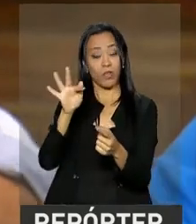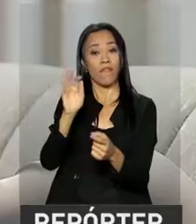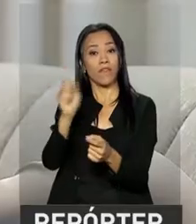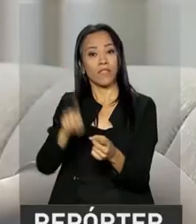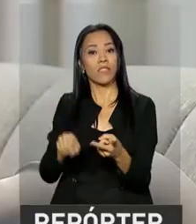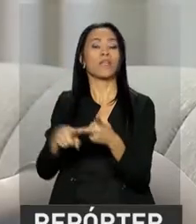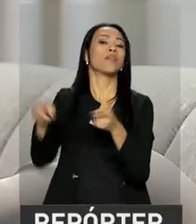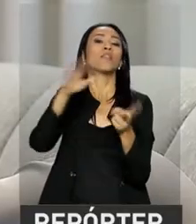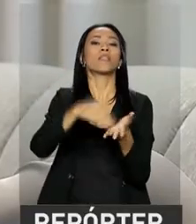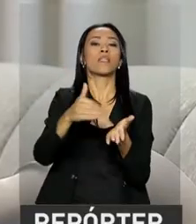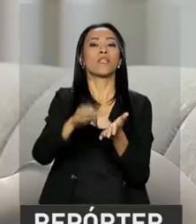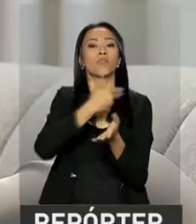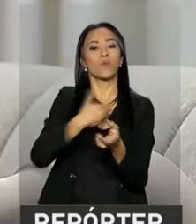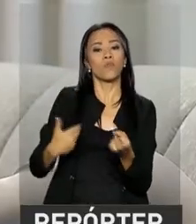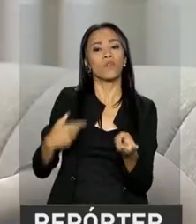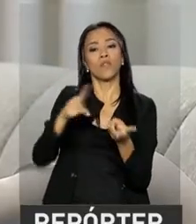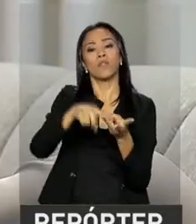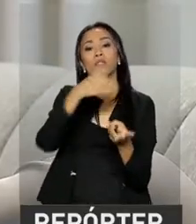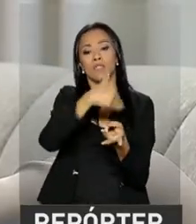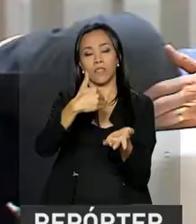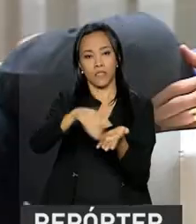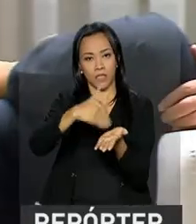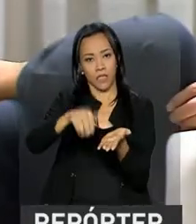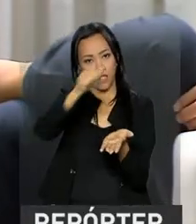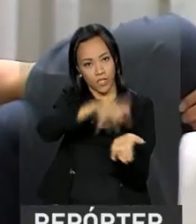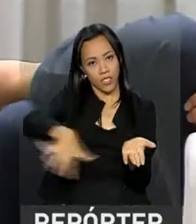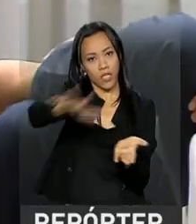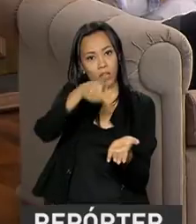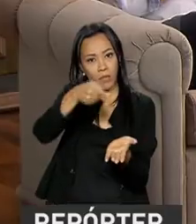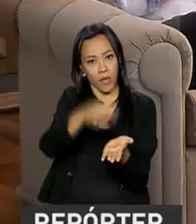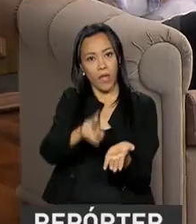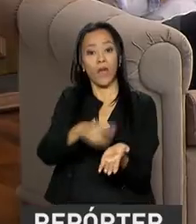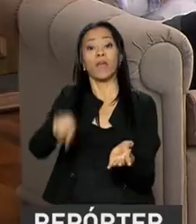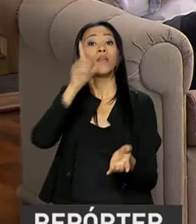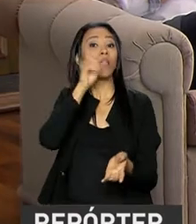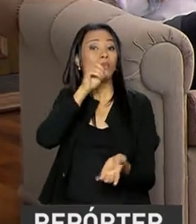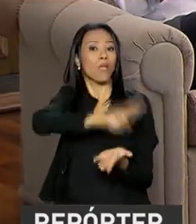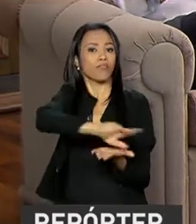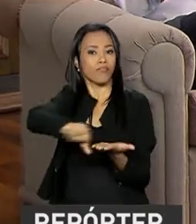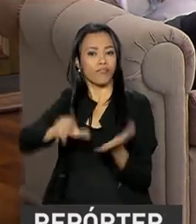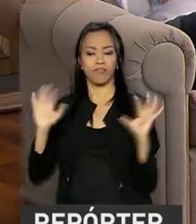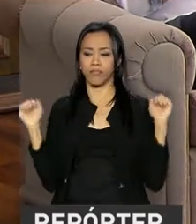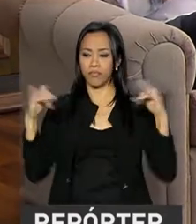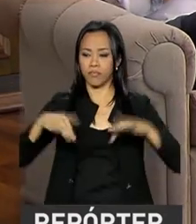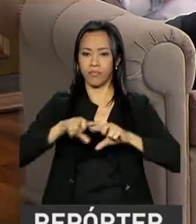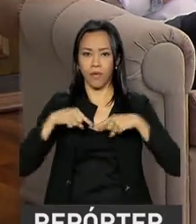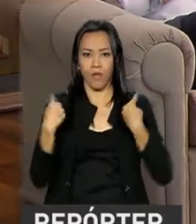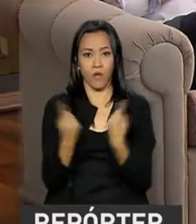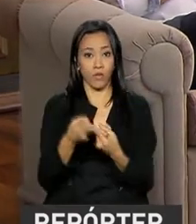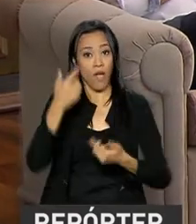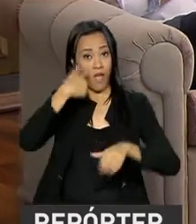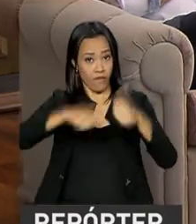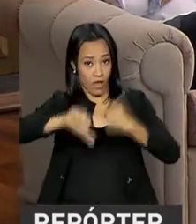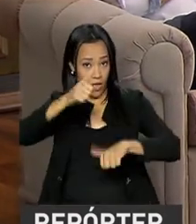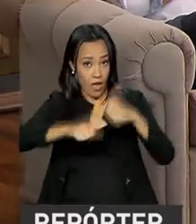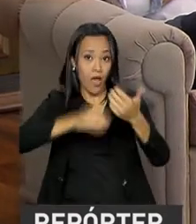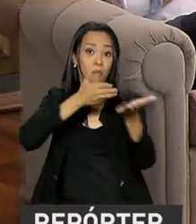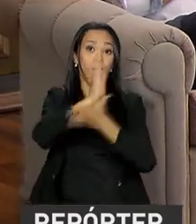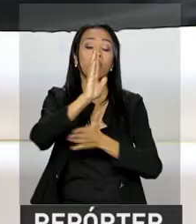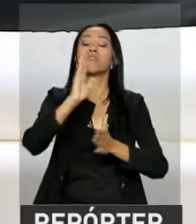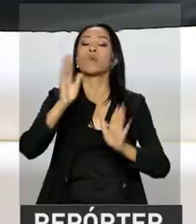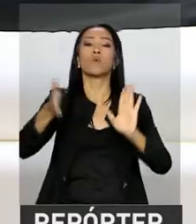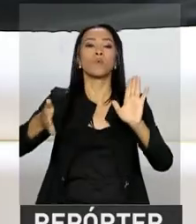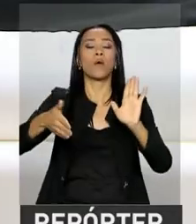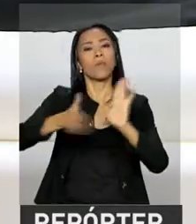Governo, da Secretaria-Geral da Presidência e deputados. Eles avaliaram a votação do projeto na Comissão Especial da